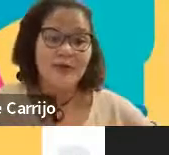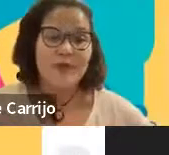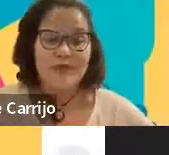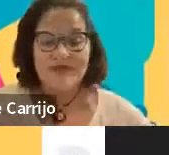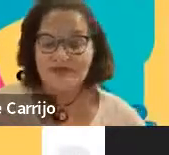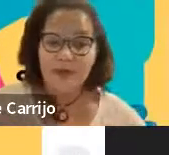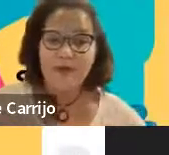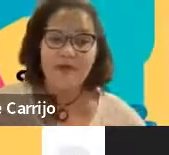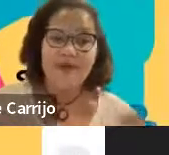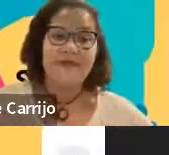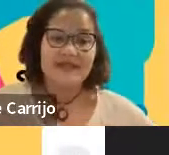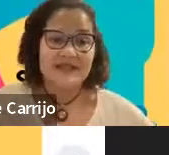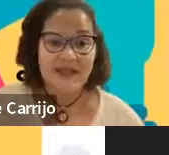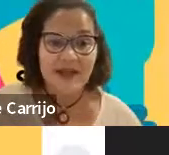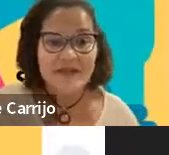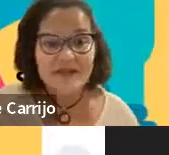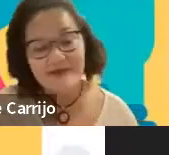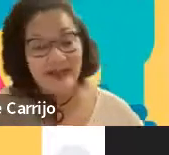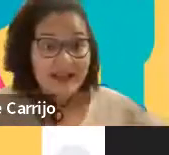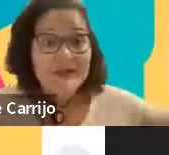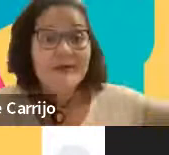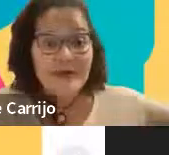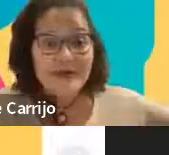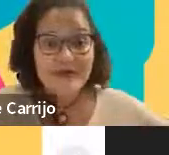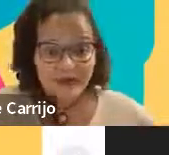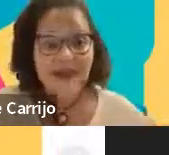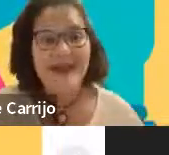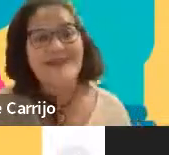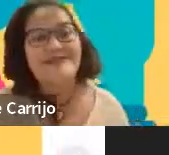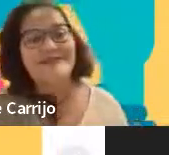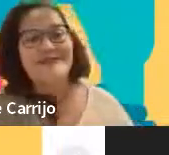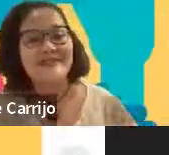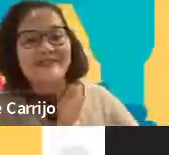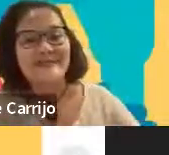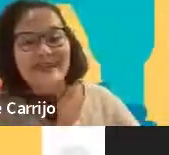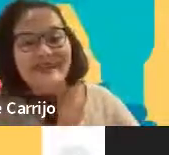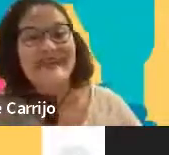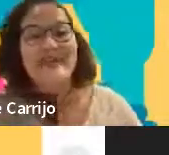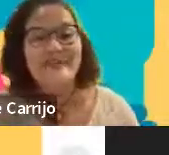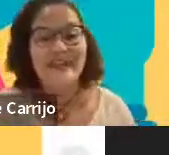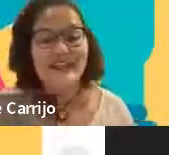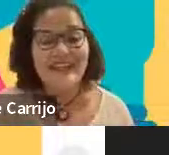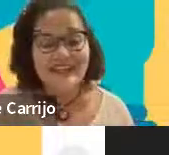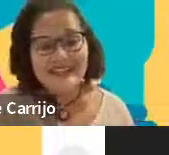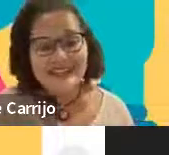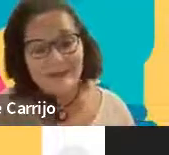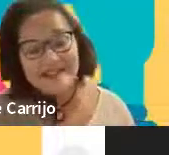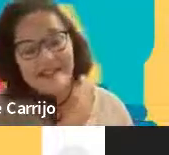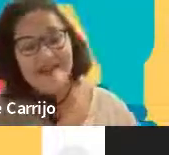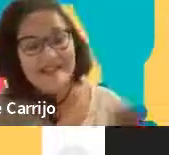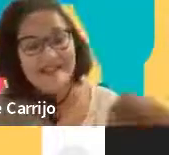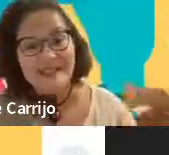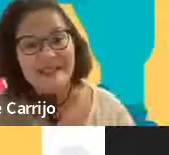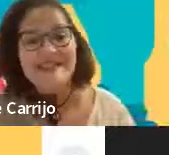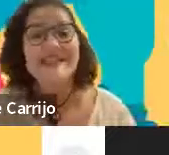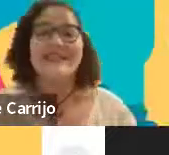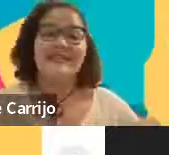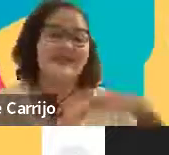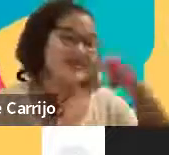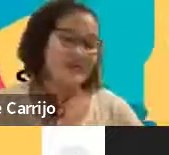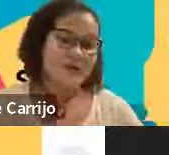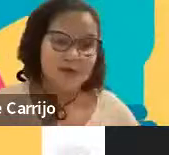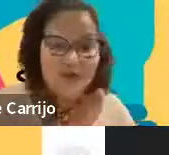os grupos vão poder apresentar, falar sobre os seus trabalhos, e você também poderá ingressar para estar com a